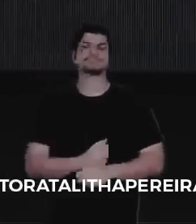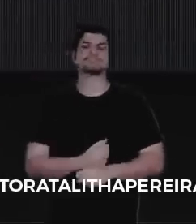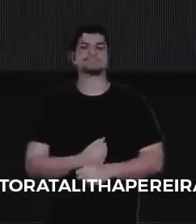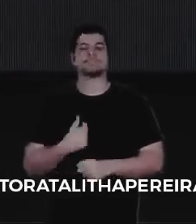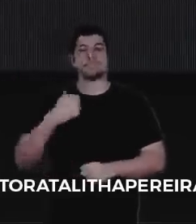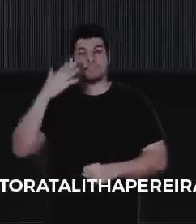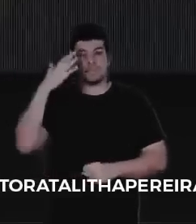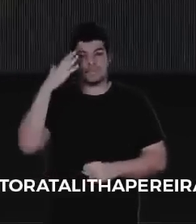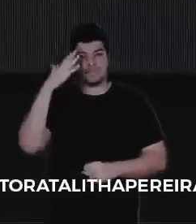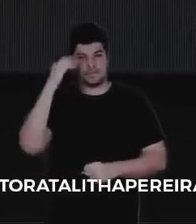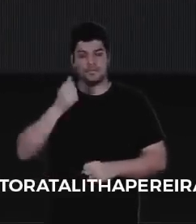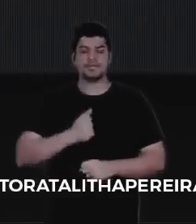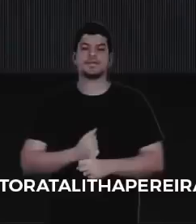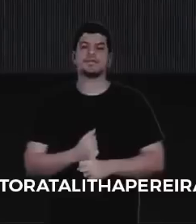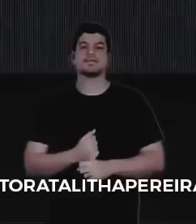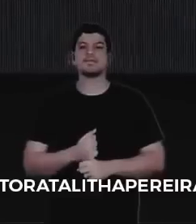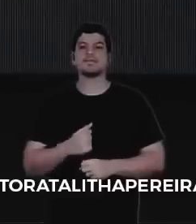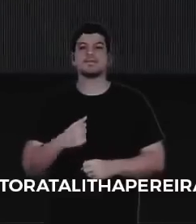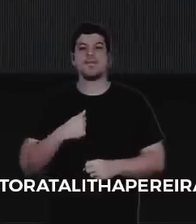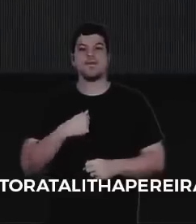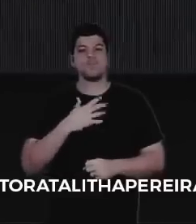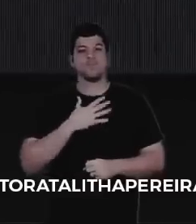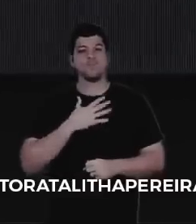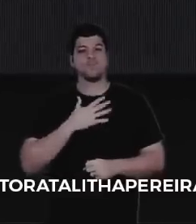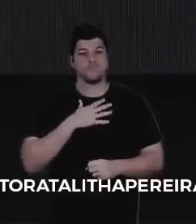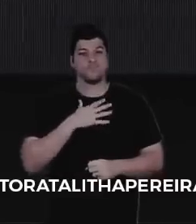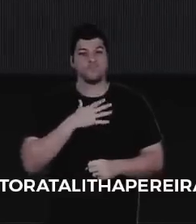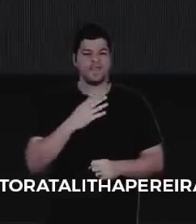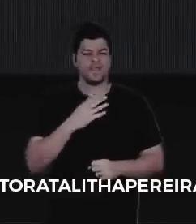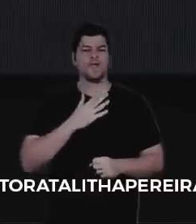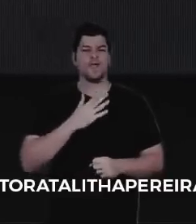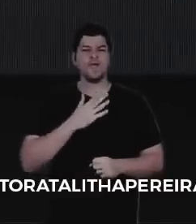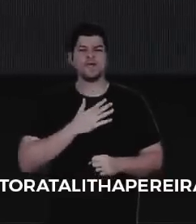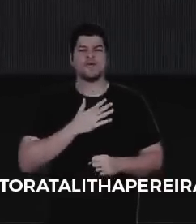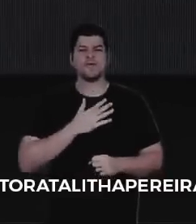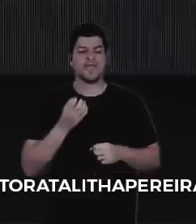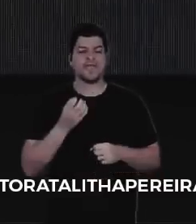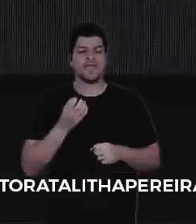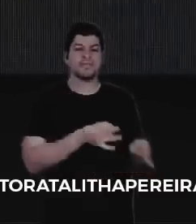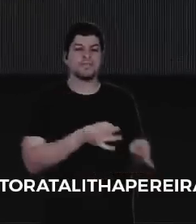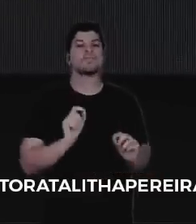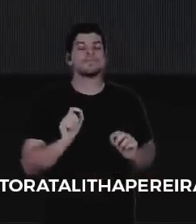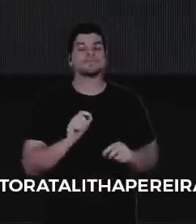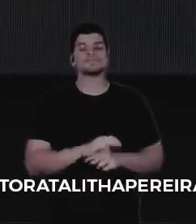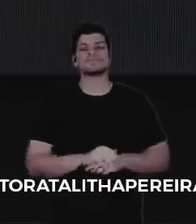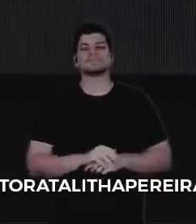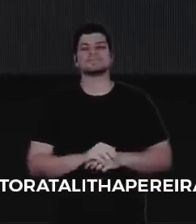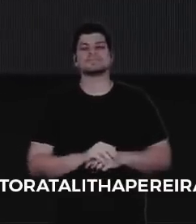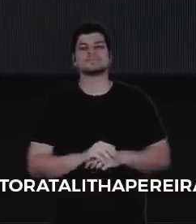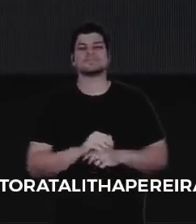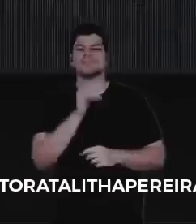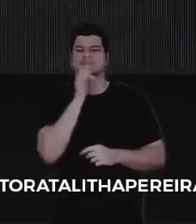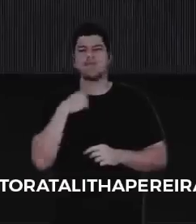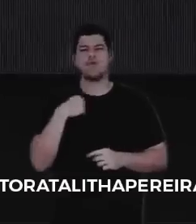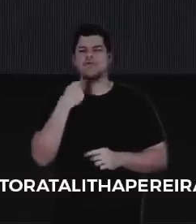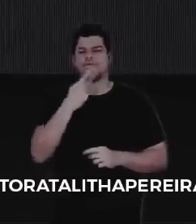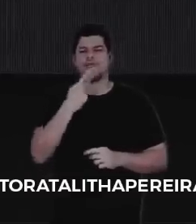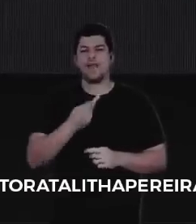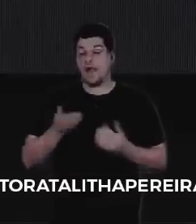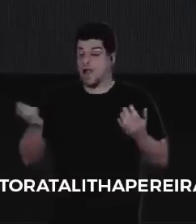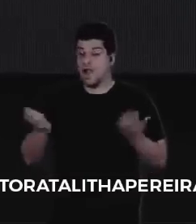Eu sei que se tem uma coisa que minhas filhas gostariam de abandonar, é o seguinte: se eu dissesse assim, a partir de hoje, principalmente Laura,